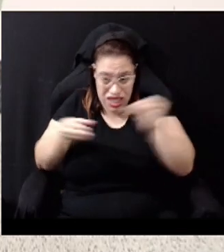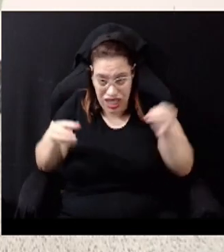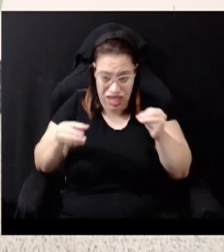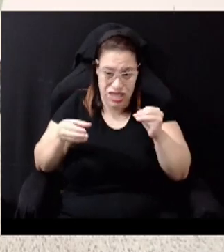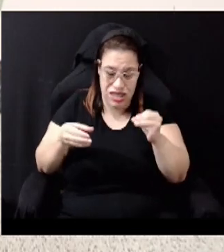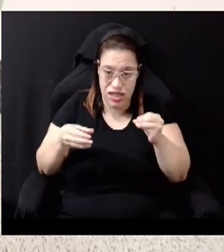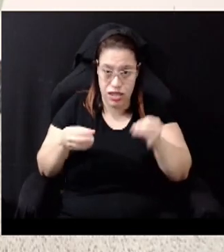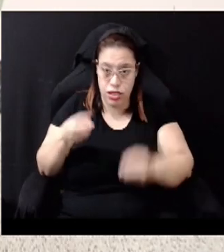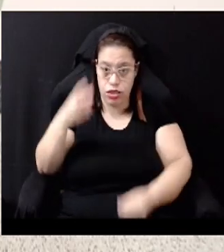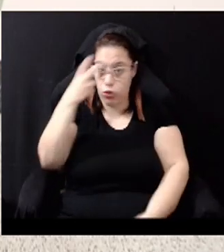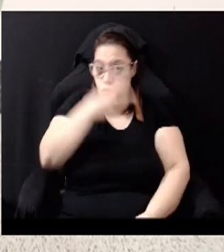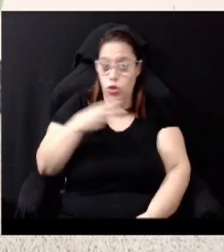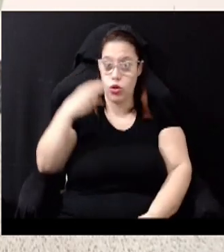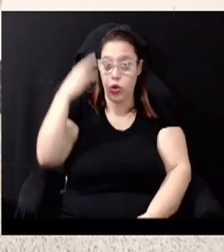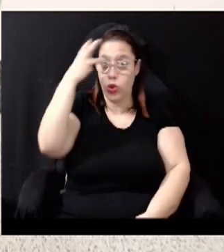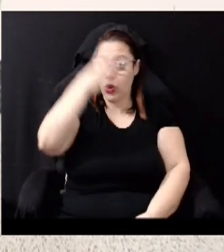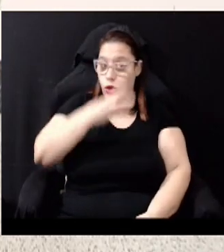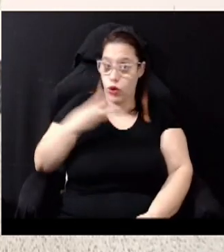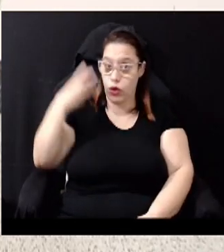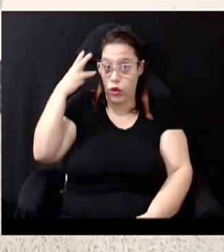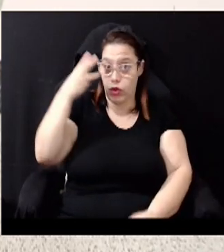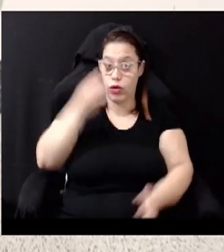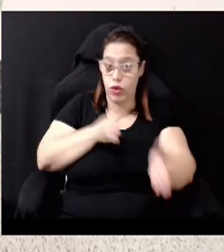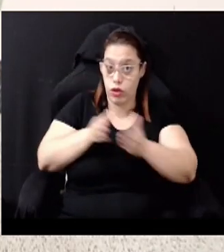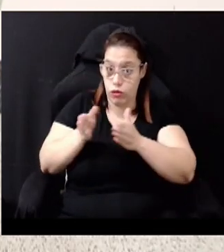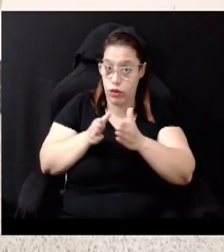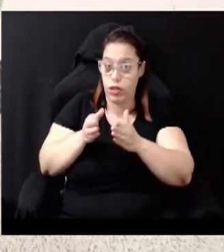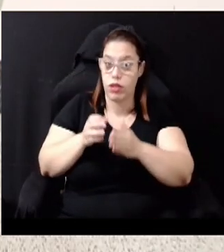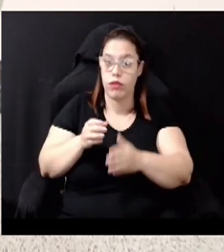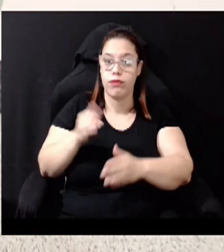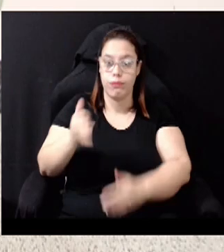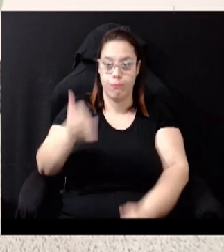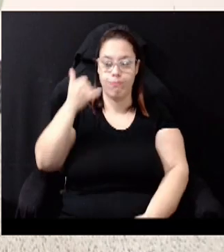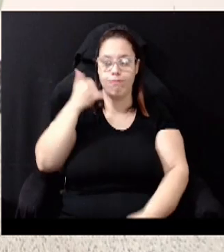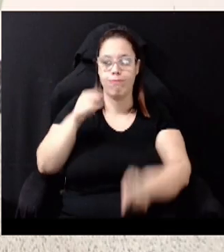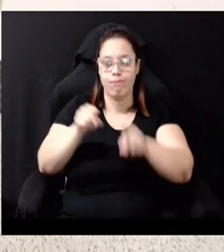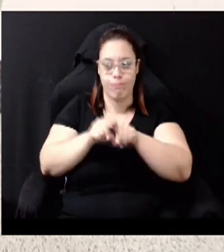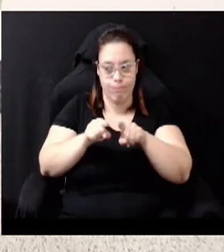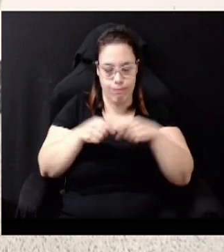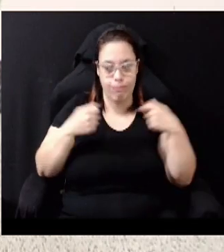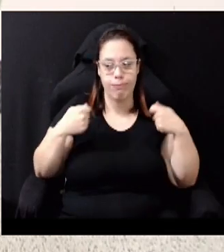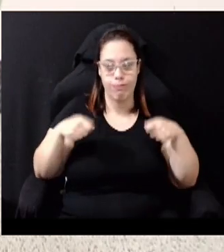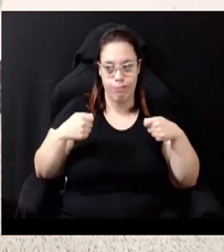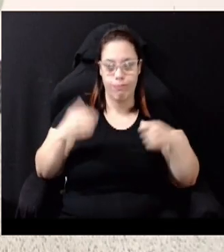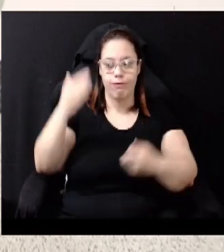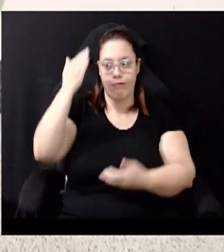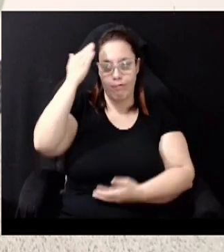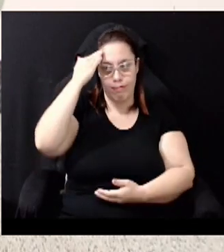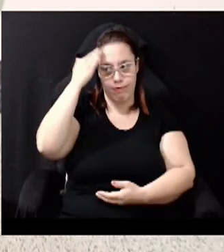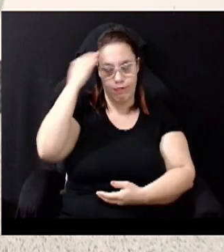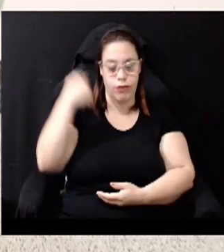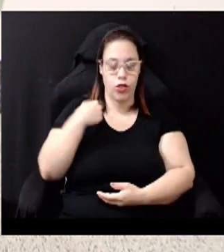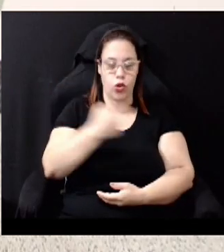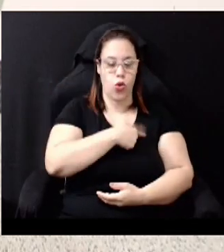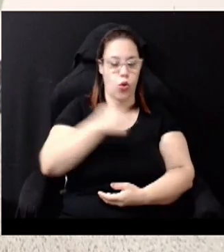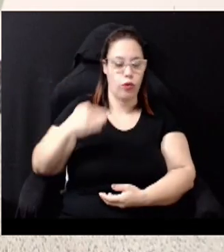horas sem acesso ao equipamento. Mas também a gente precisa entender que nós, adultos,